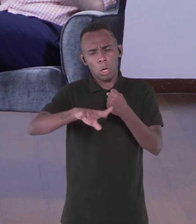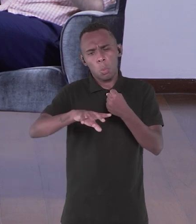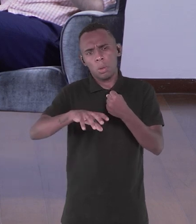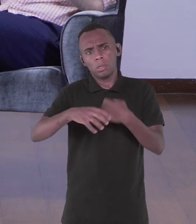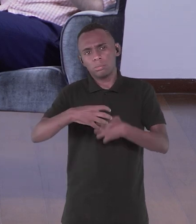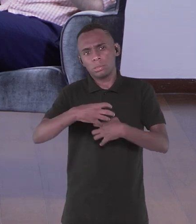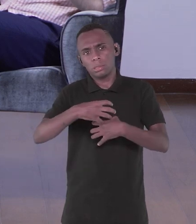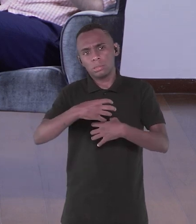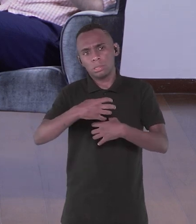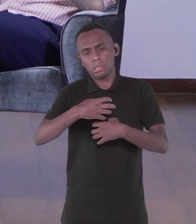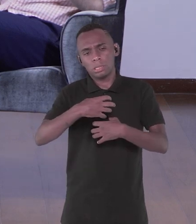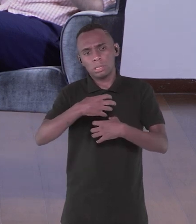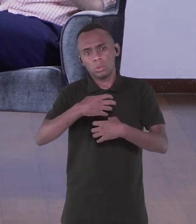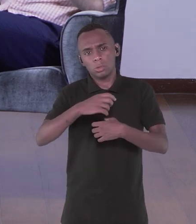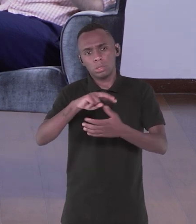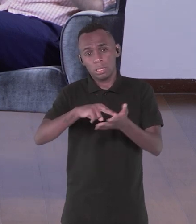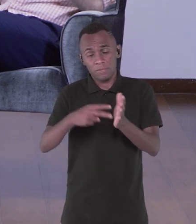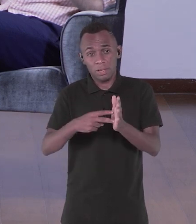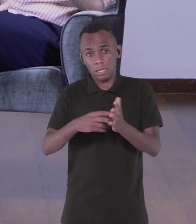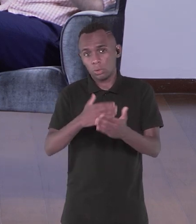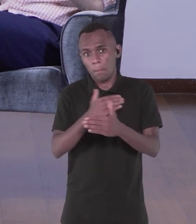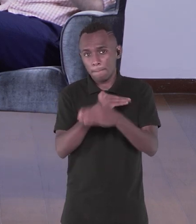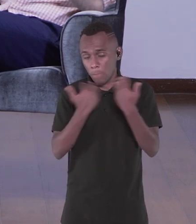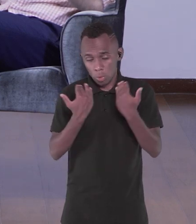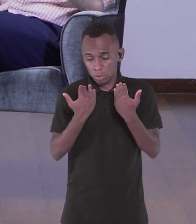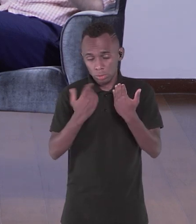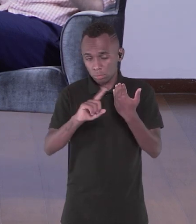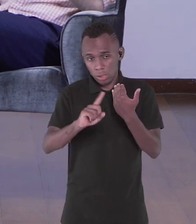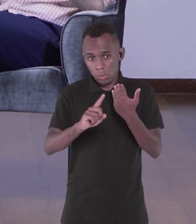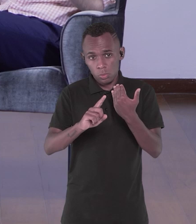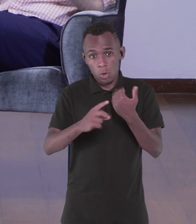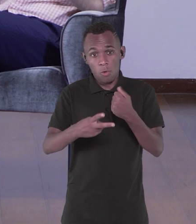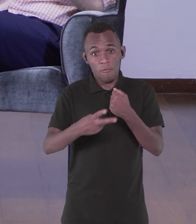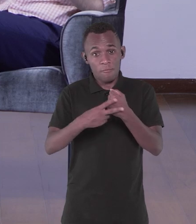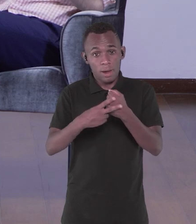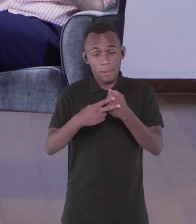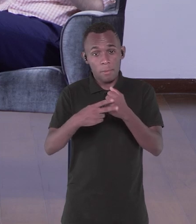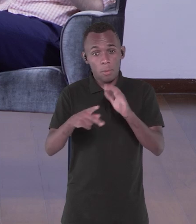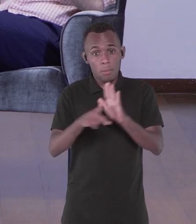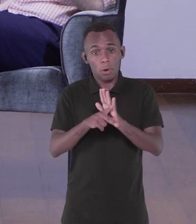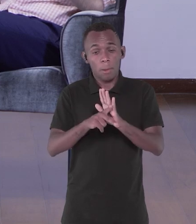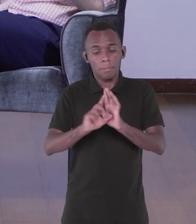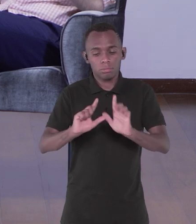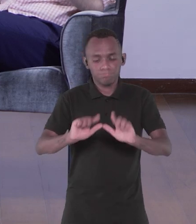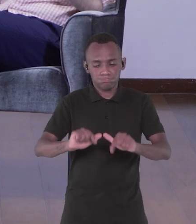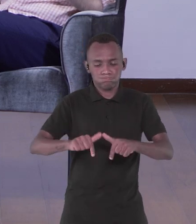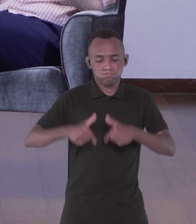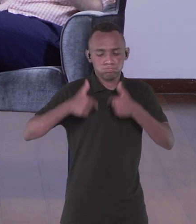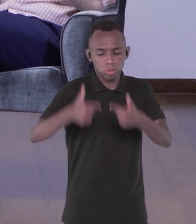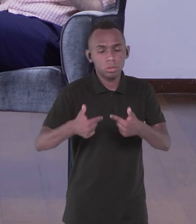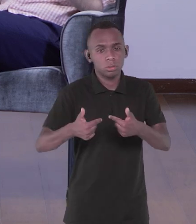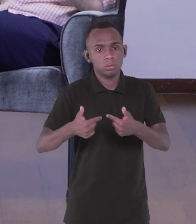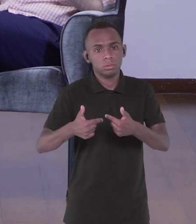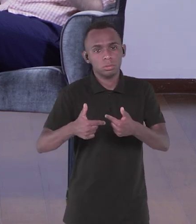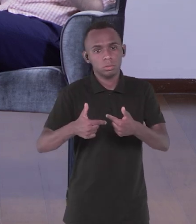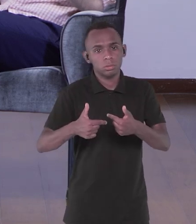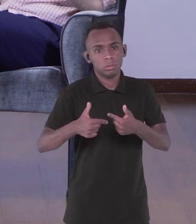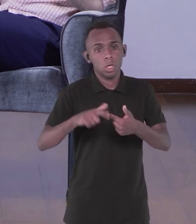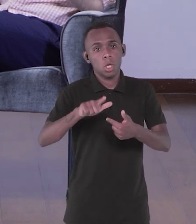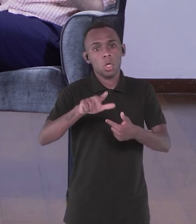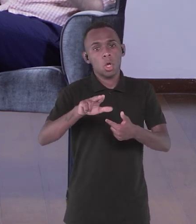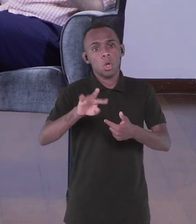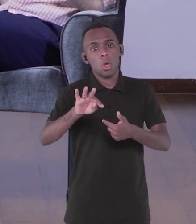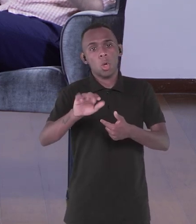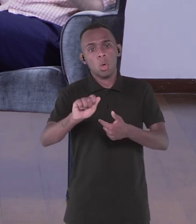sentido de morte. E é do verbo, da ação de lutar. E eu acho que